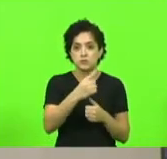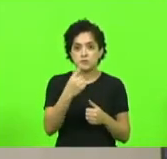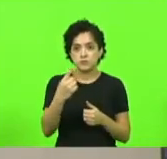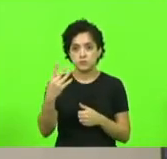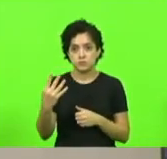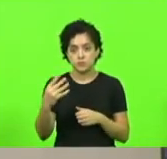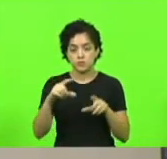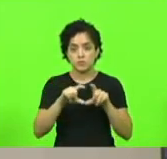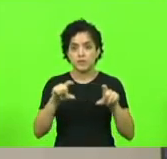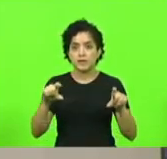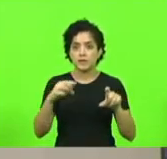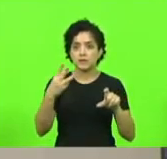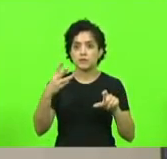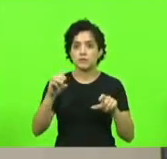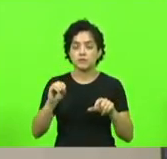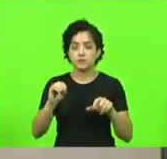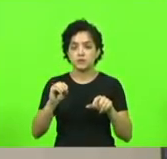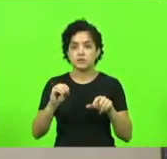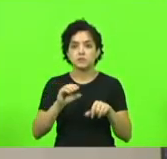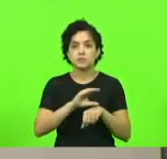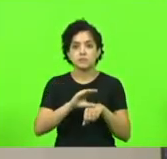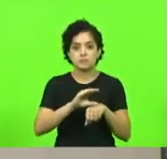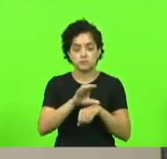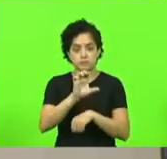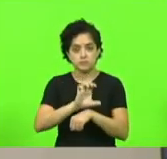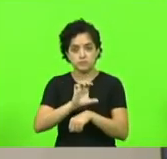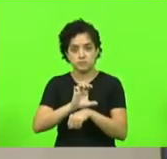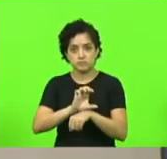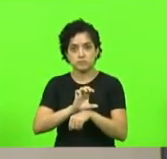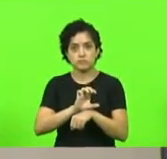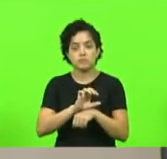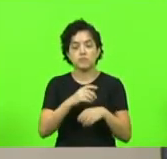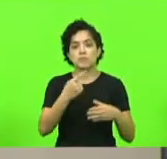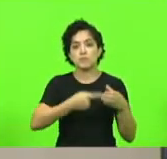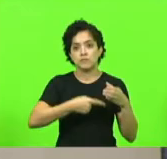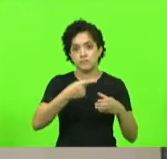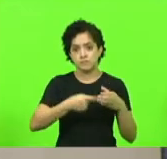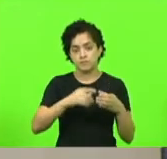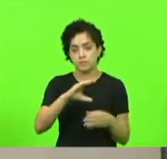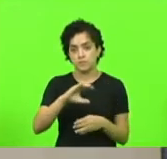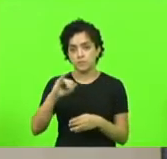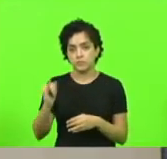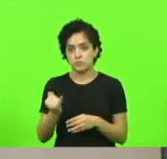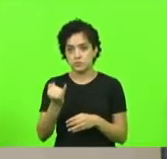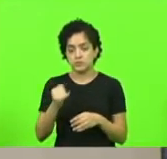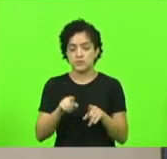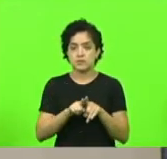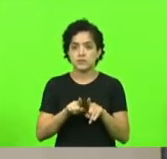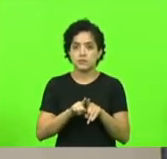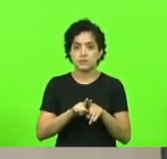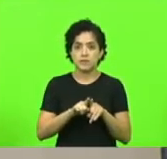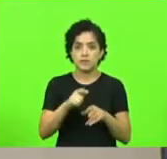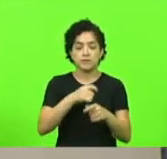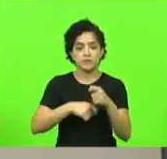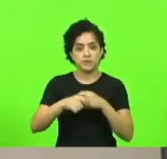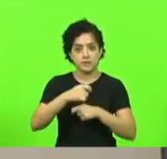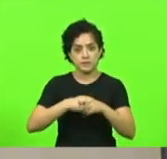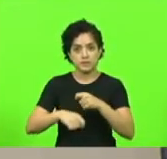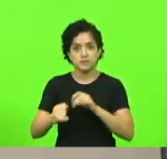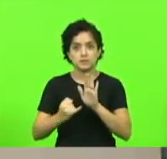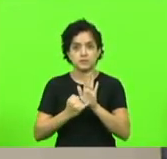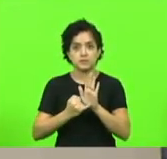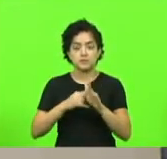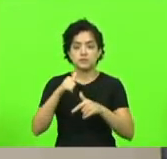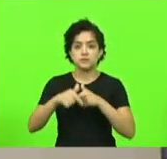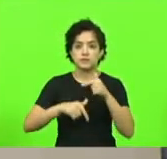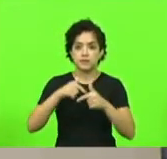parágrafo 30 da Constituição Estadual, com pareceres favoráveis das comissões de Constituição e Justiça, Finanças e Tributação, Trabalho,